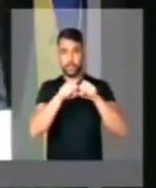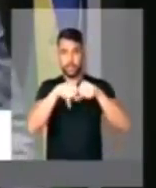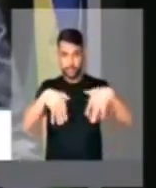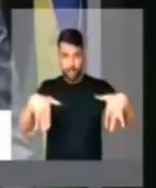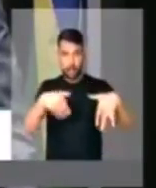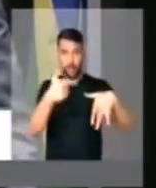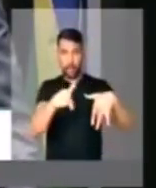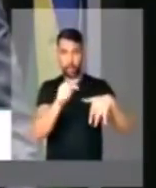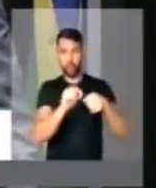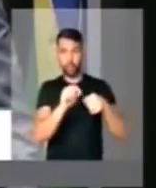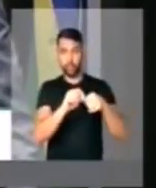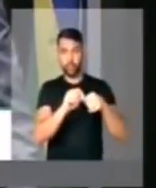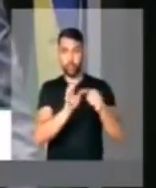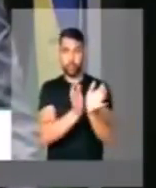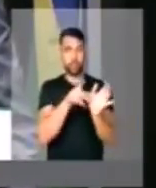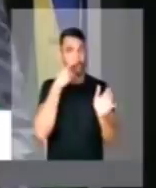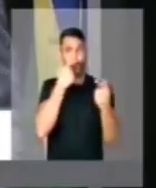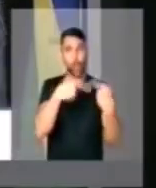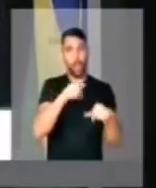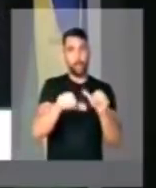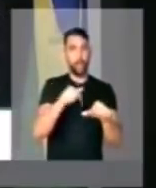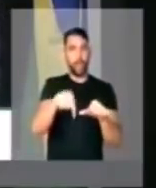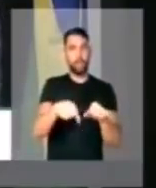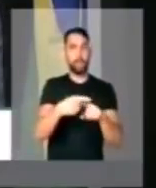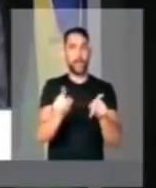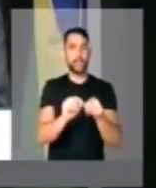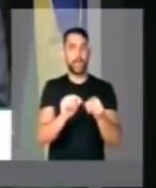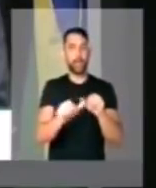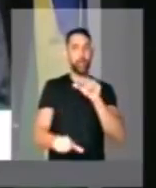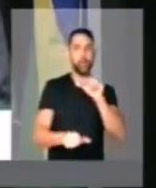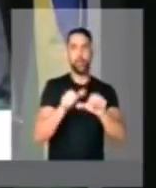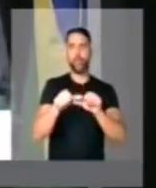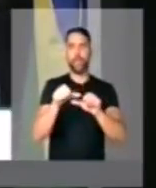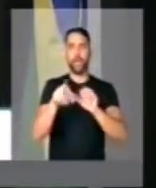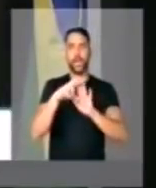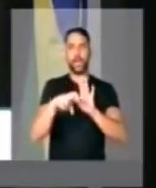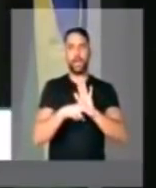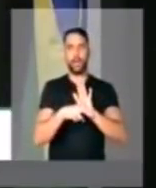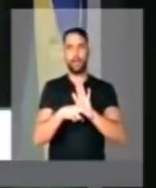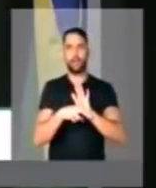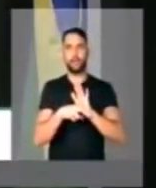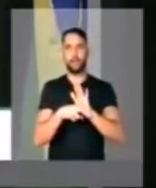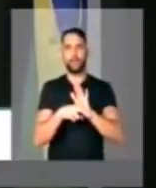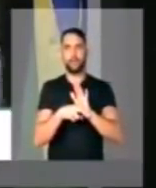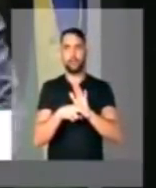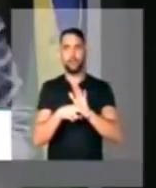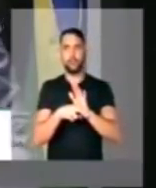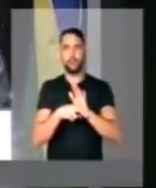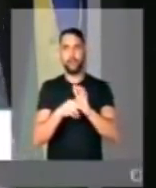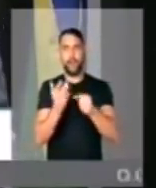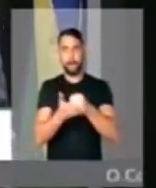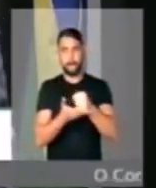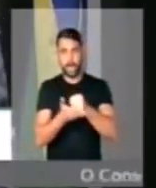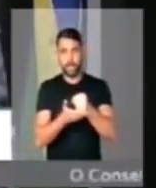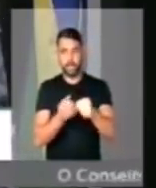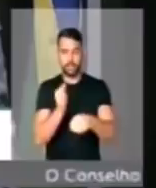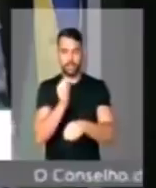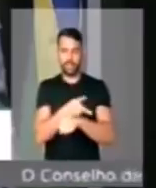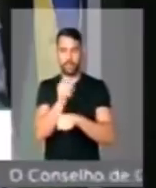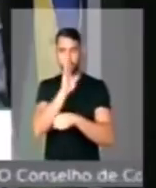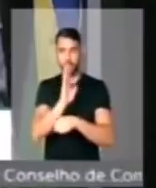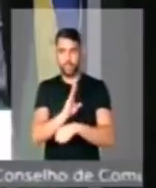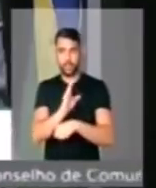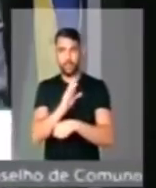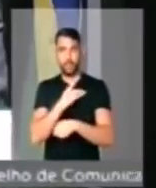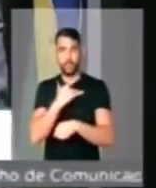PT e outros partidos não querem mudar. Mas ela, de fato, não altera a raiz da Previdência brasileira,